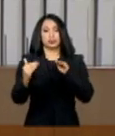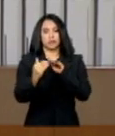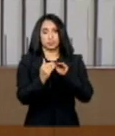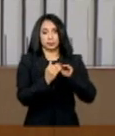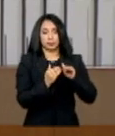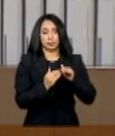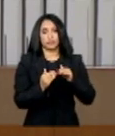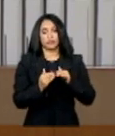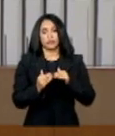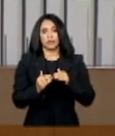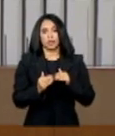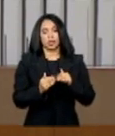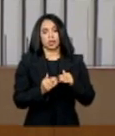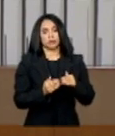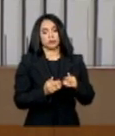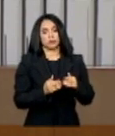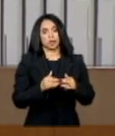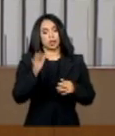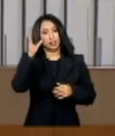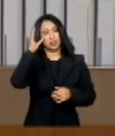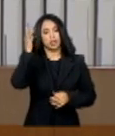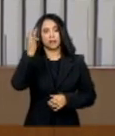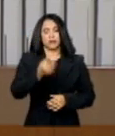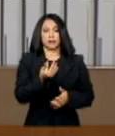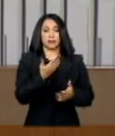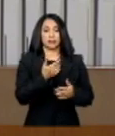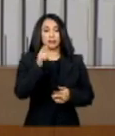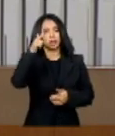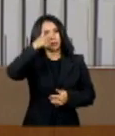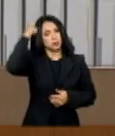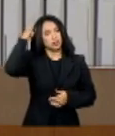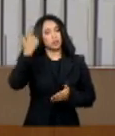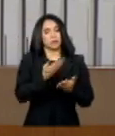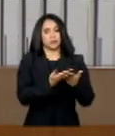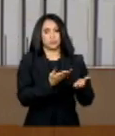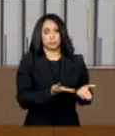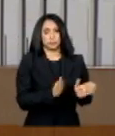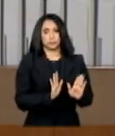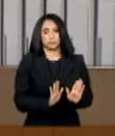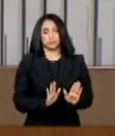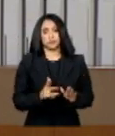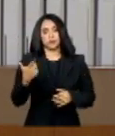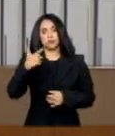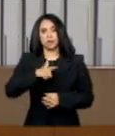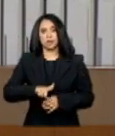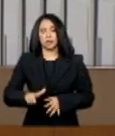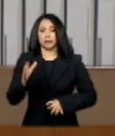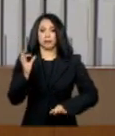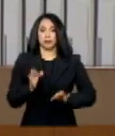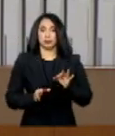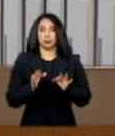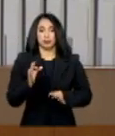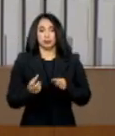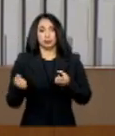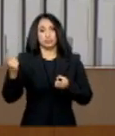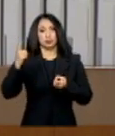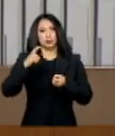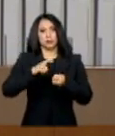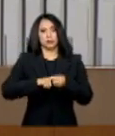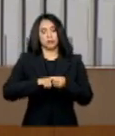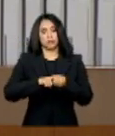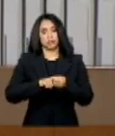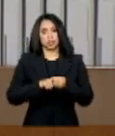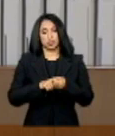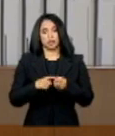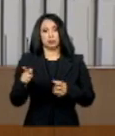vencidos os ministros edson fac e marco aurélio para a continuidade do julgamento retomaremos o julgamento ministro gilmar